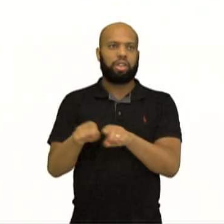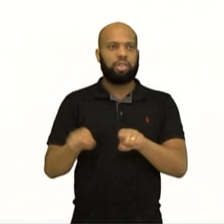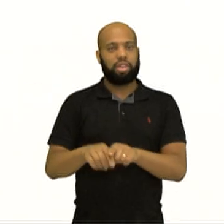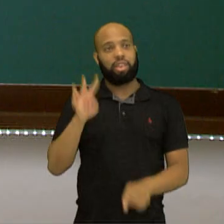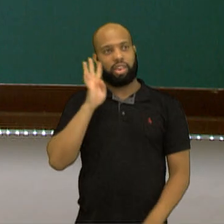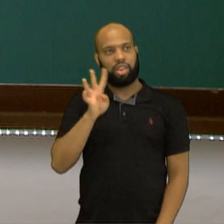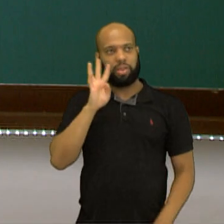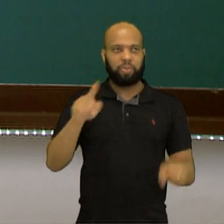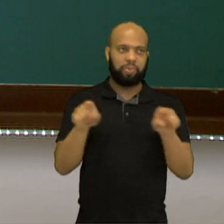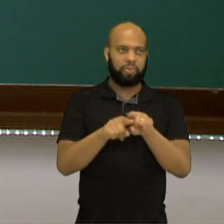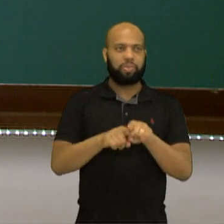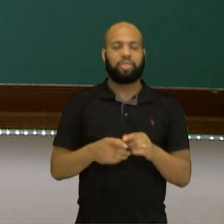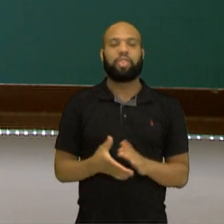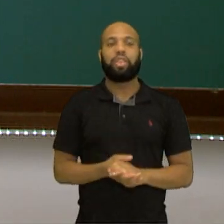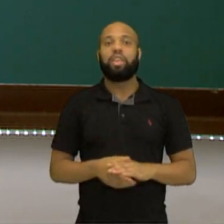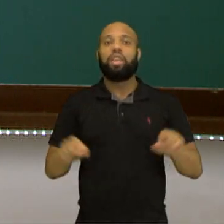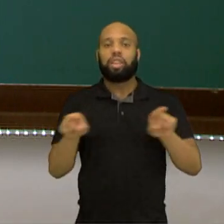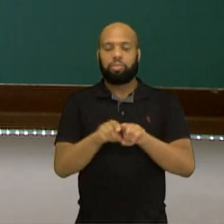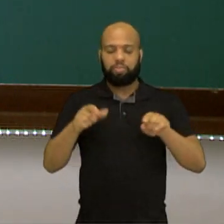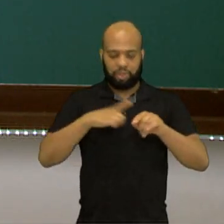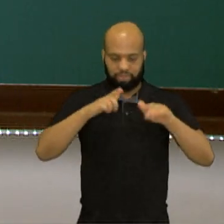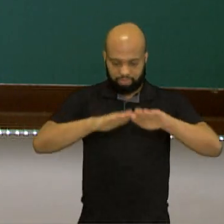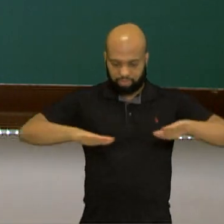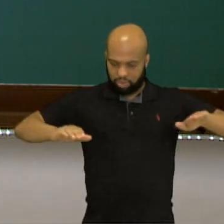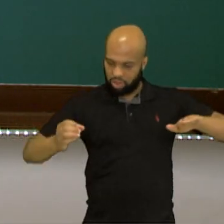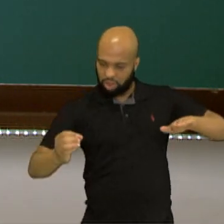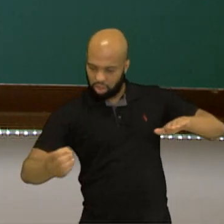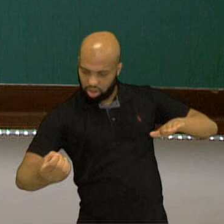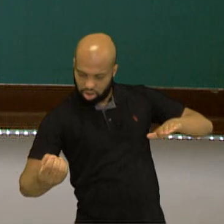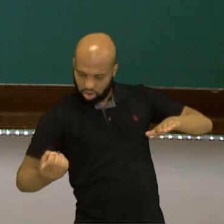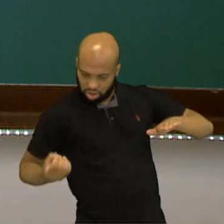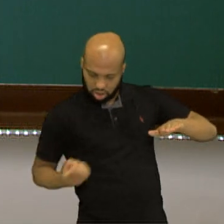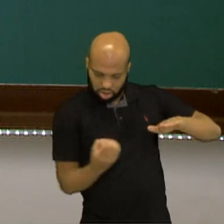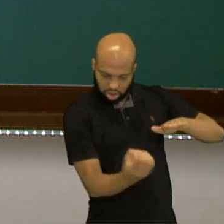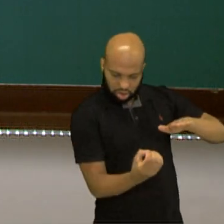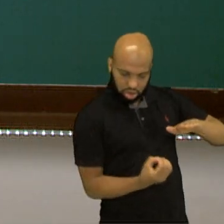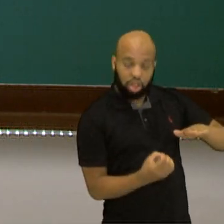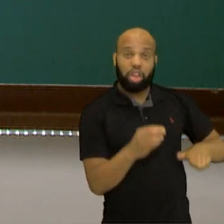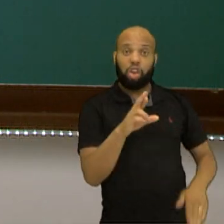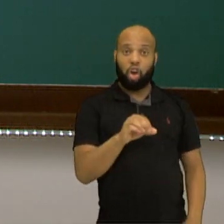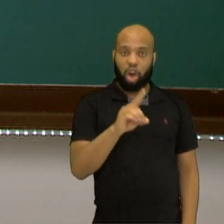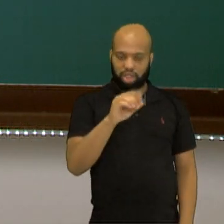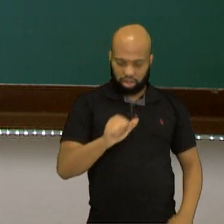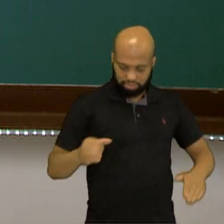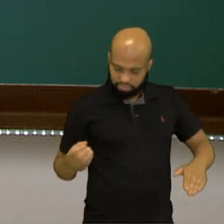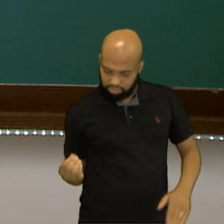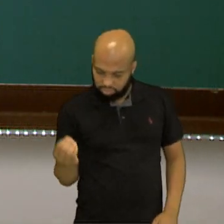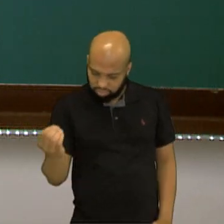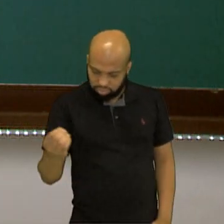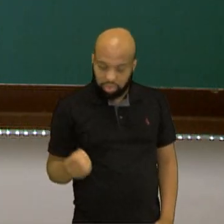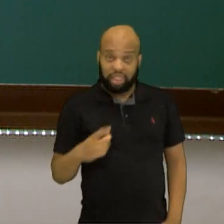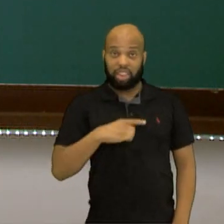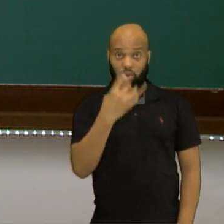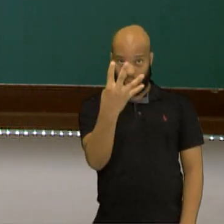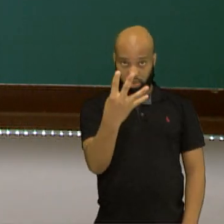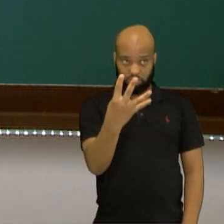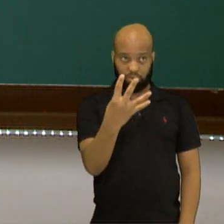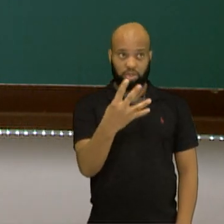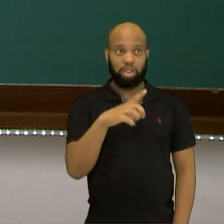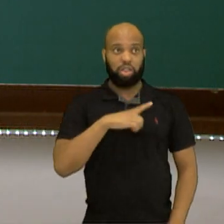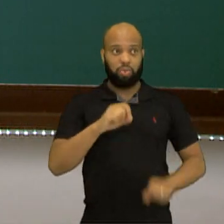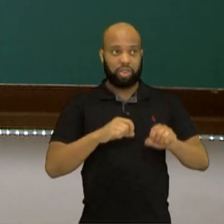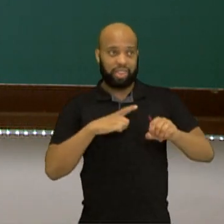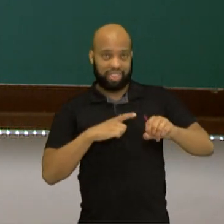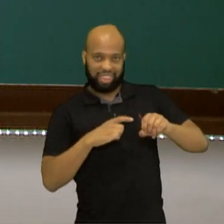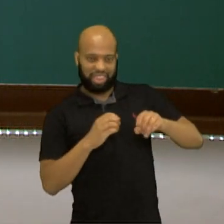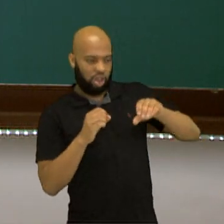Muito legal. As rodas, elas são divididas em 4 pequenas rodas, né, então são 4 rodas num skate, com